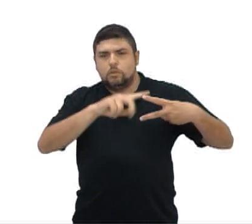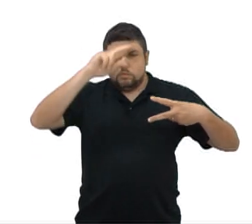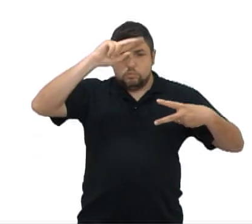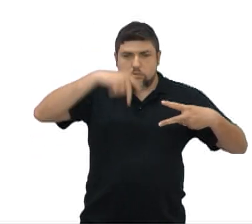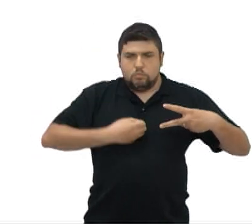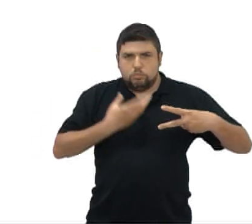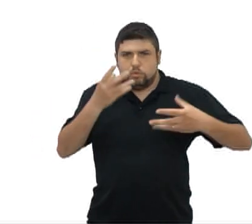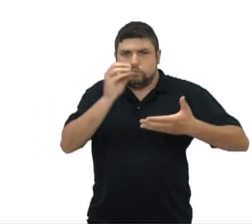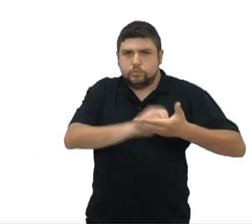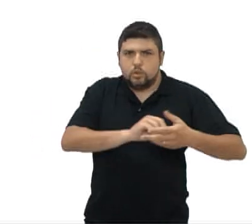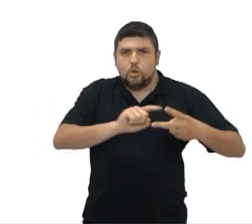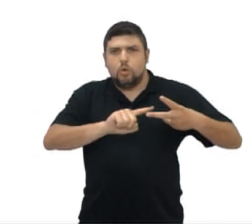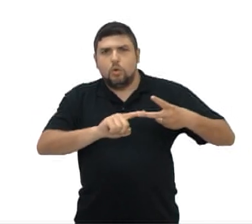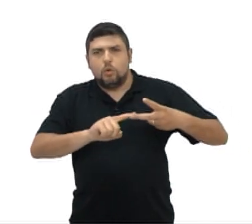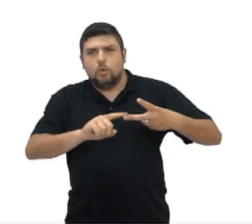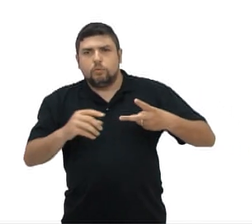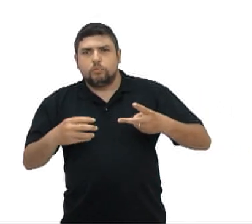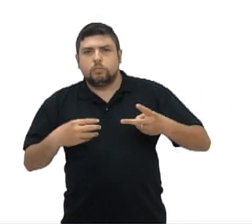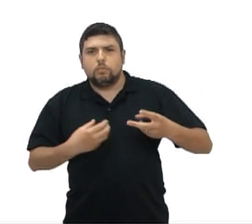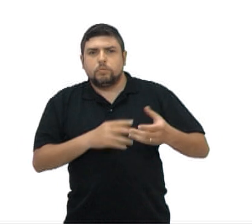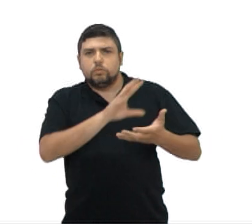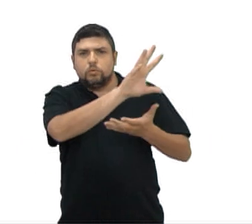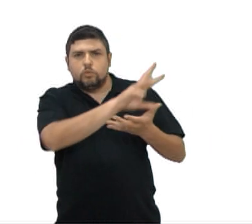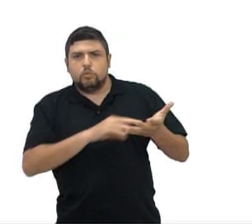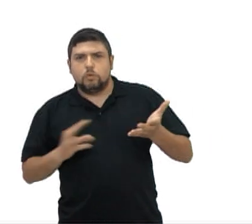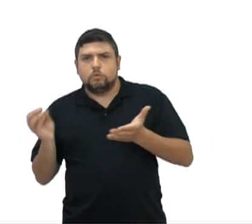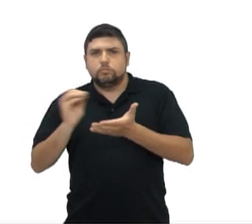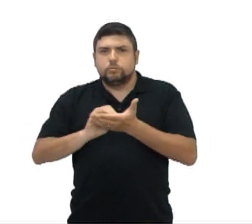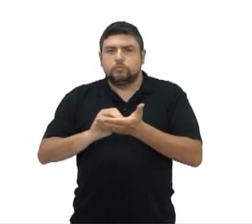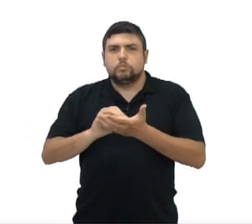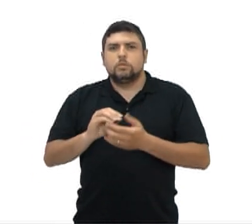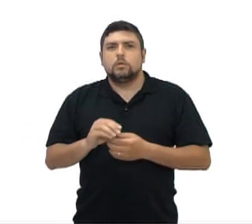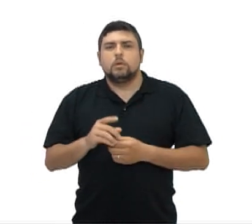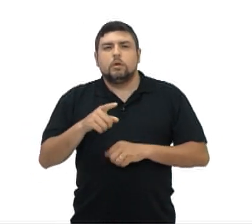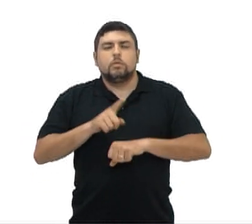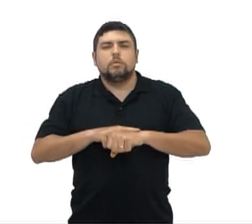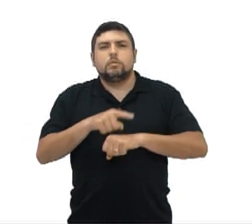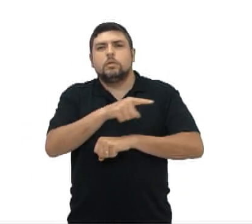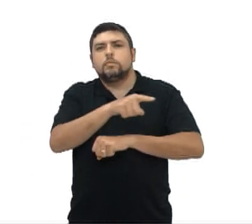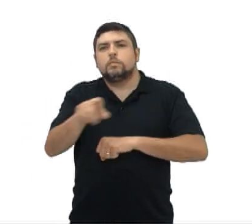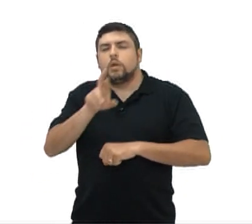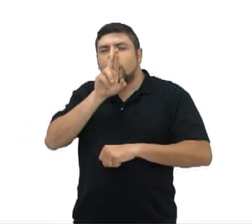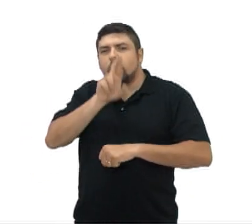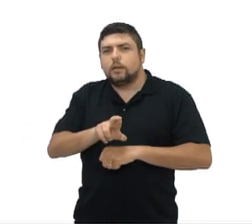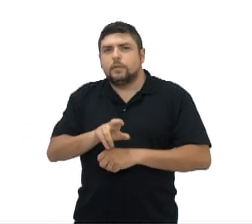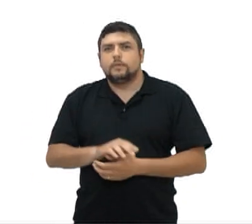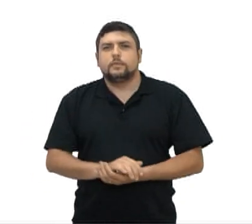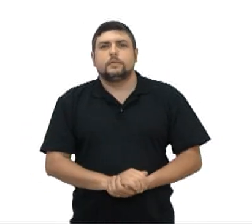alternativas compõem as características de um relato pessoal? Um tempo para vocês assinalarem a correta.